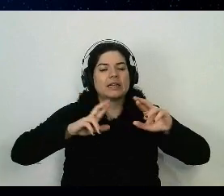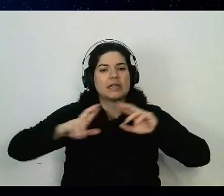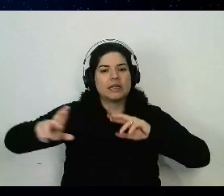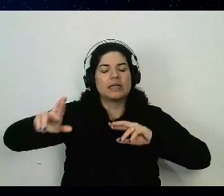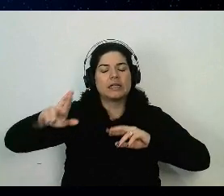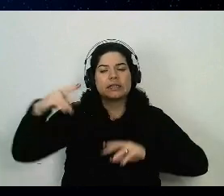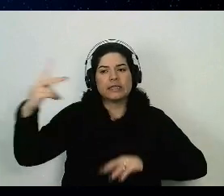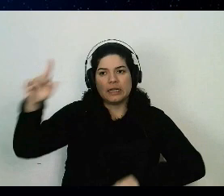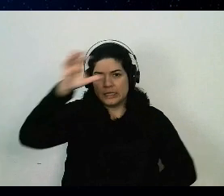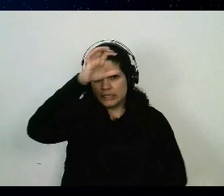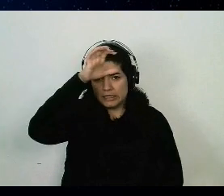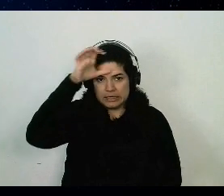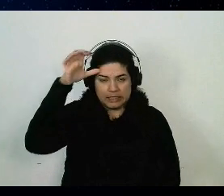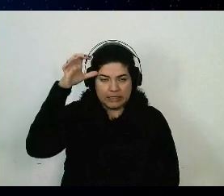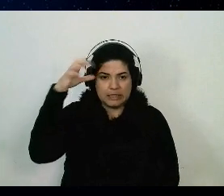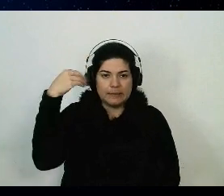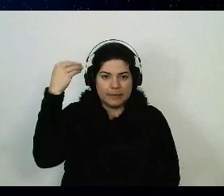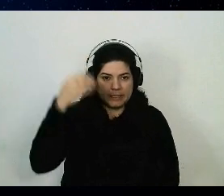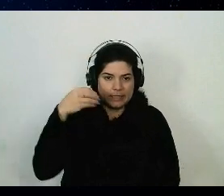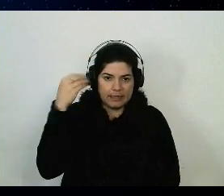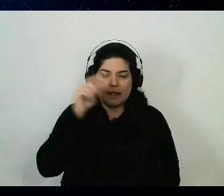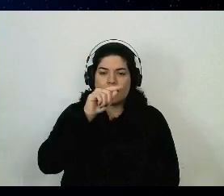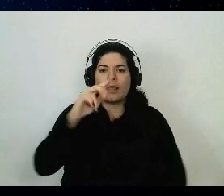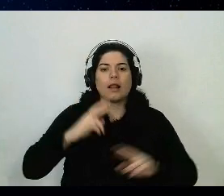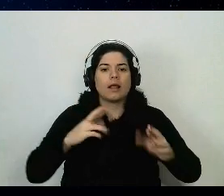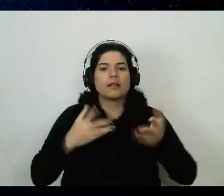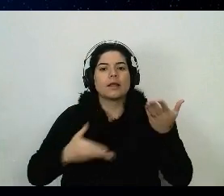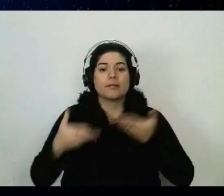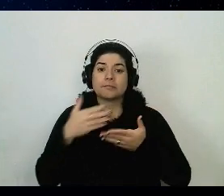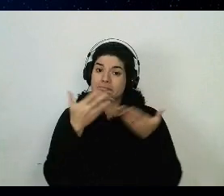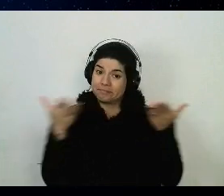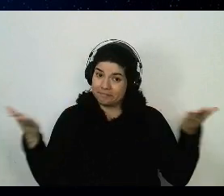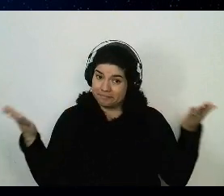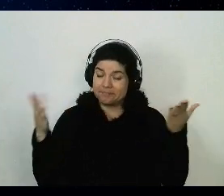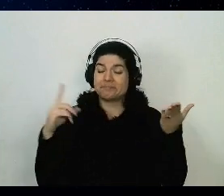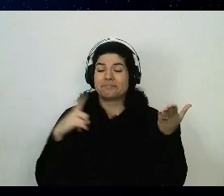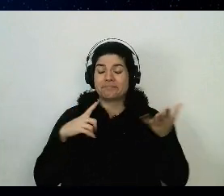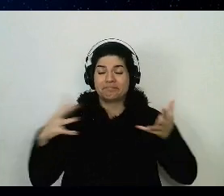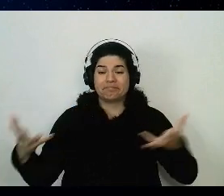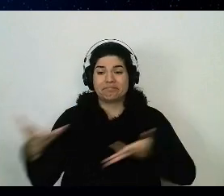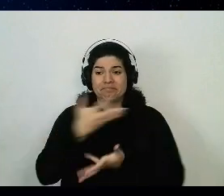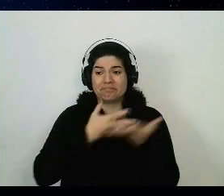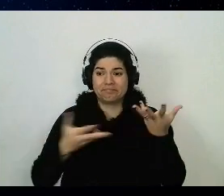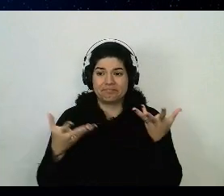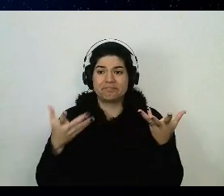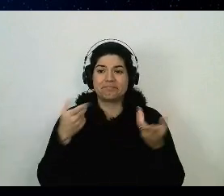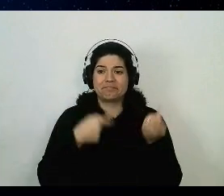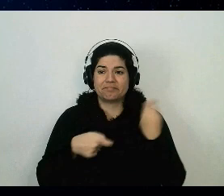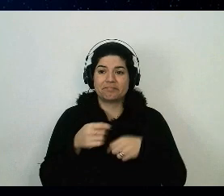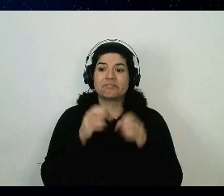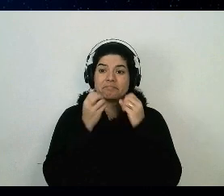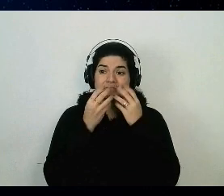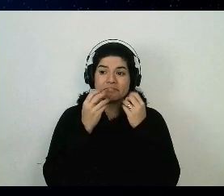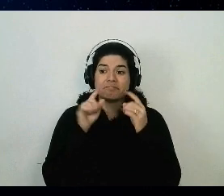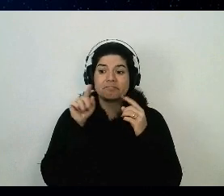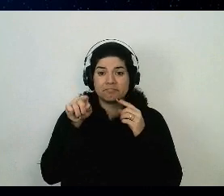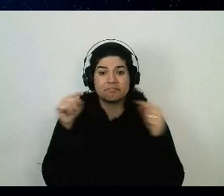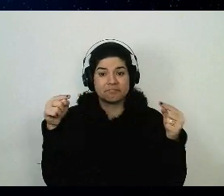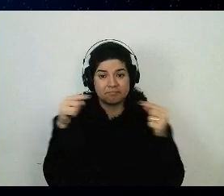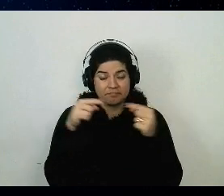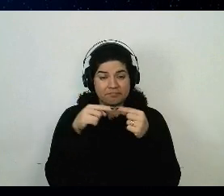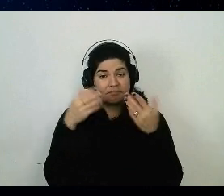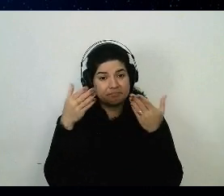Experience? Ah, boa, a galera tá engajada no negócio, entendeu? E é muito sobre isso. Quando nós fizemos